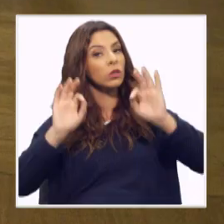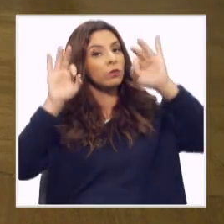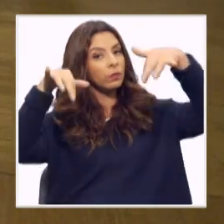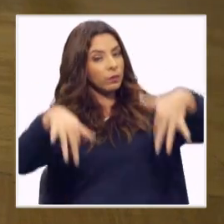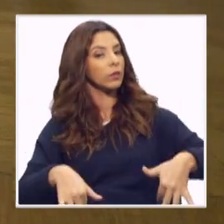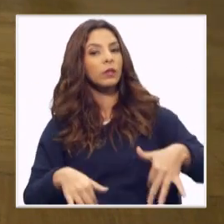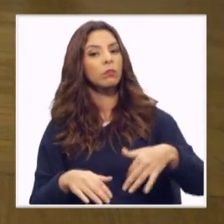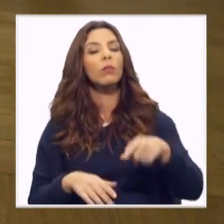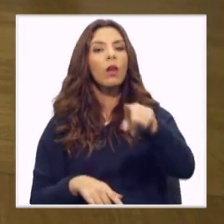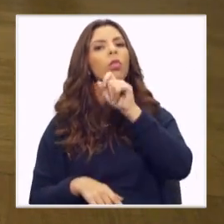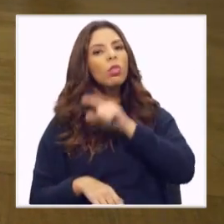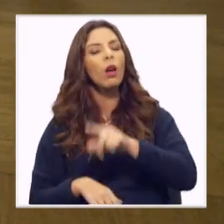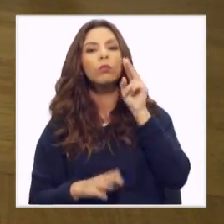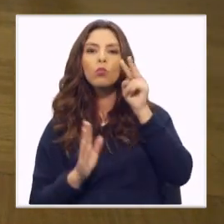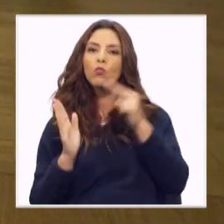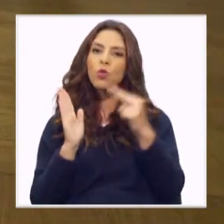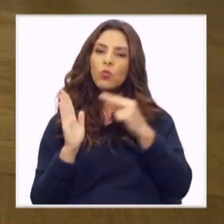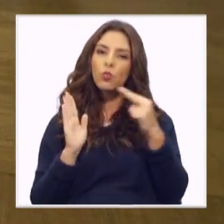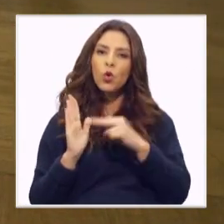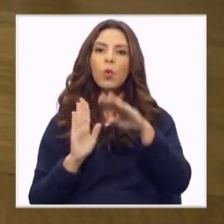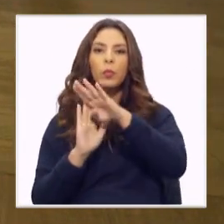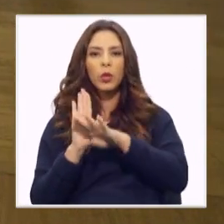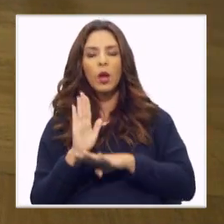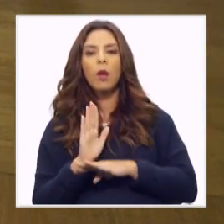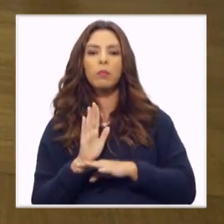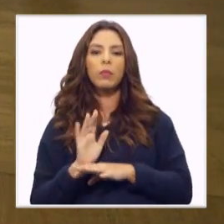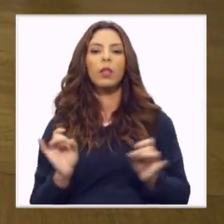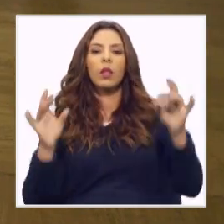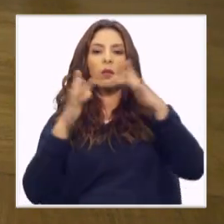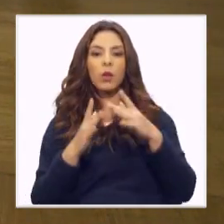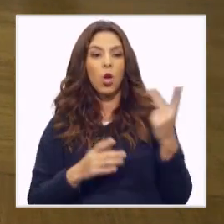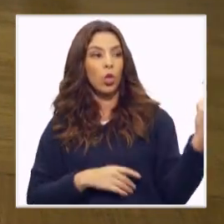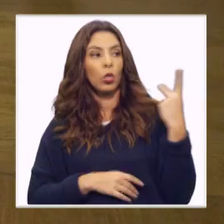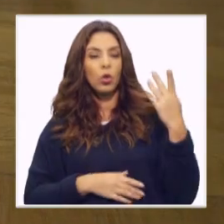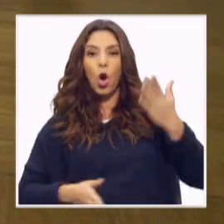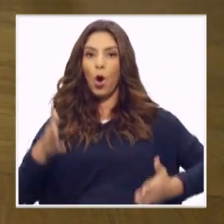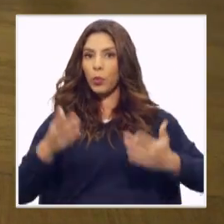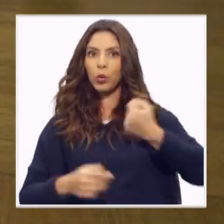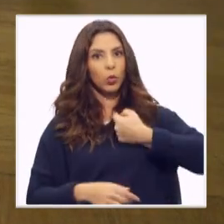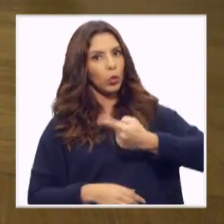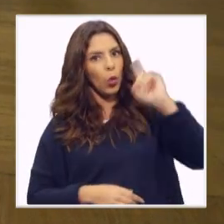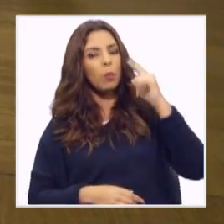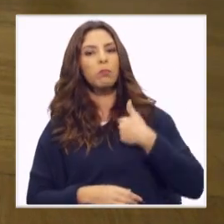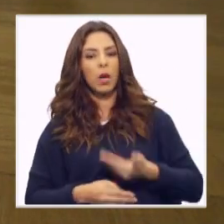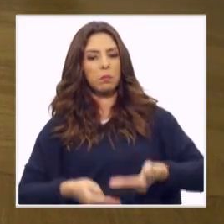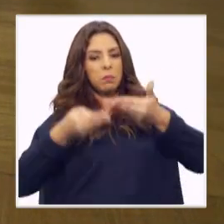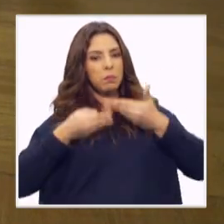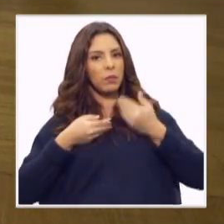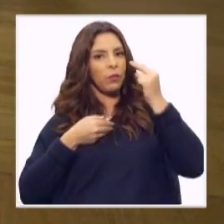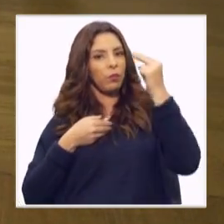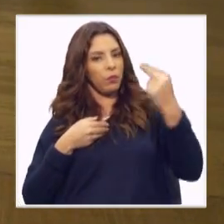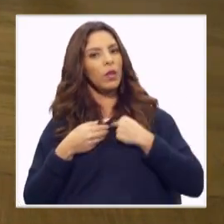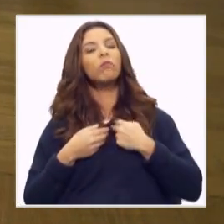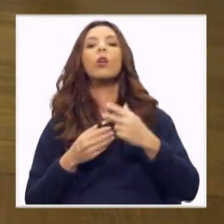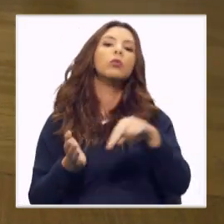Hoje ficamos por aqui, mas podes continuar a acompanhar-nos nas nossas redes online. Nós não somos robôs, mas continuamos do lado de cá